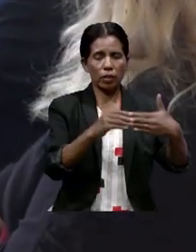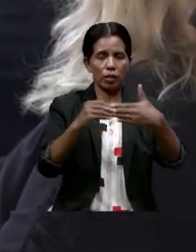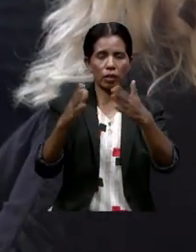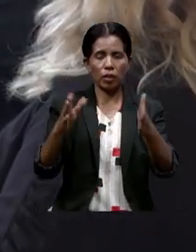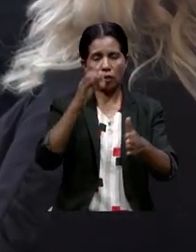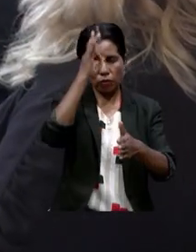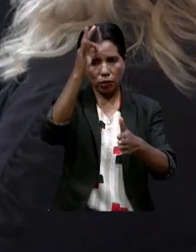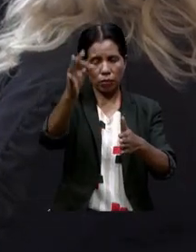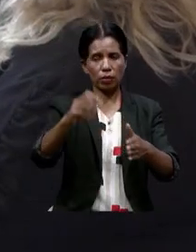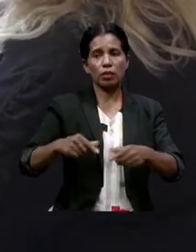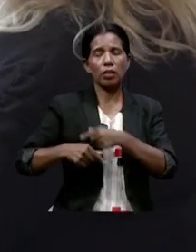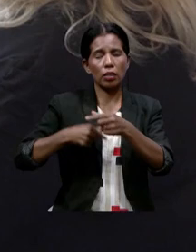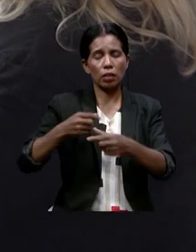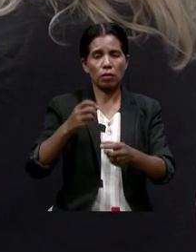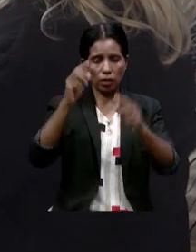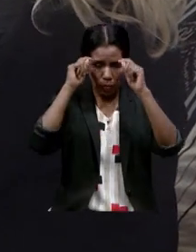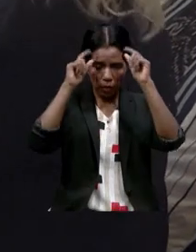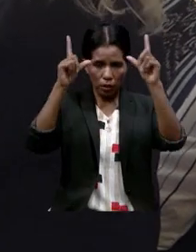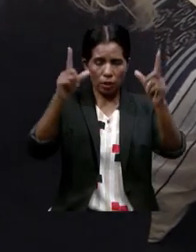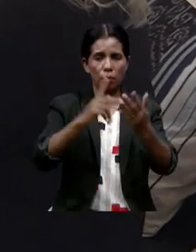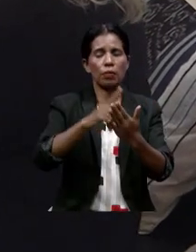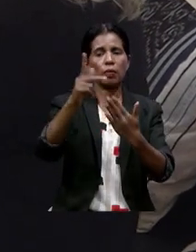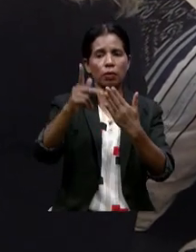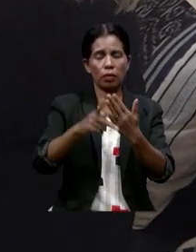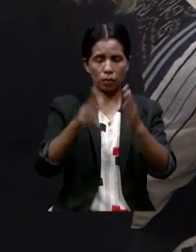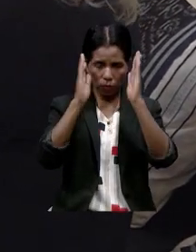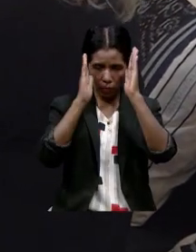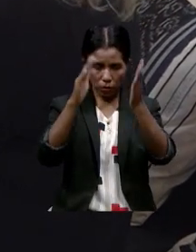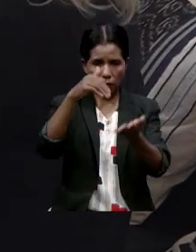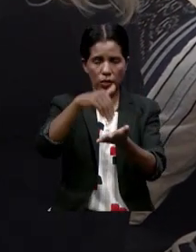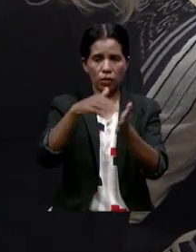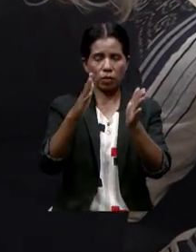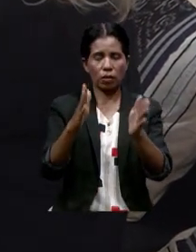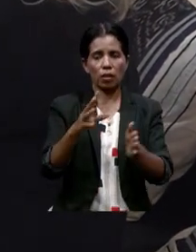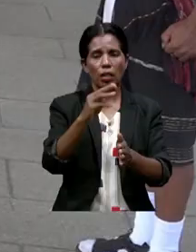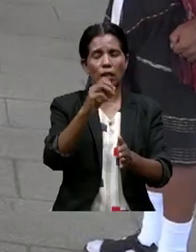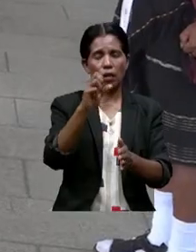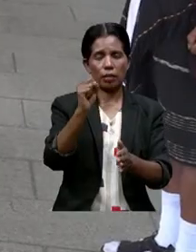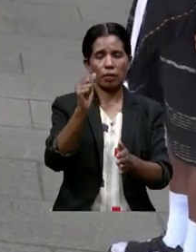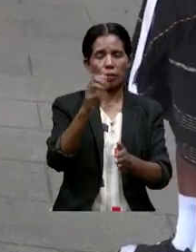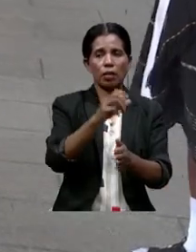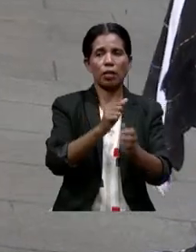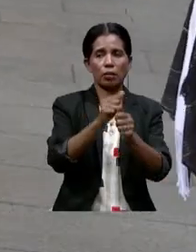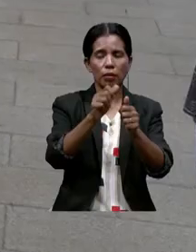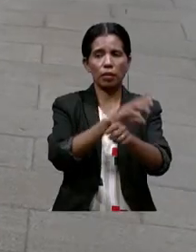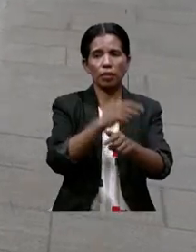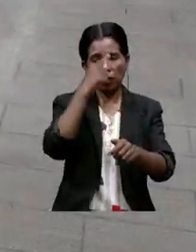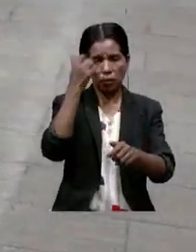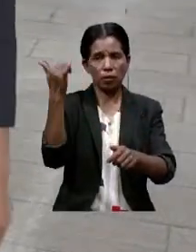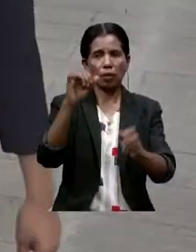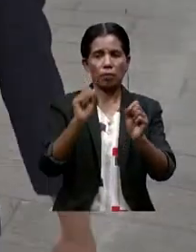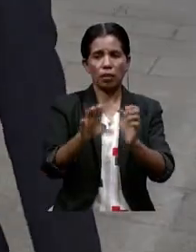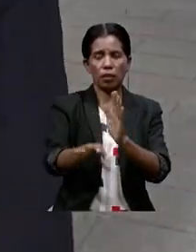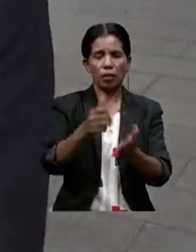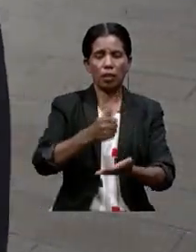geração Timor-Leste, programa educativo refere concentra ba alunos secundário, professor no administrador sira, tamba sira precisa retan apoio,